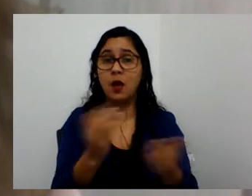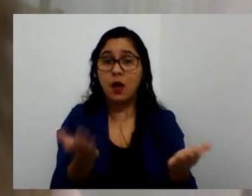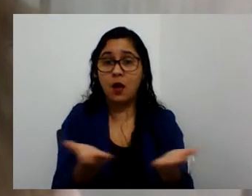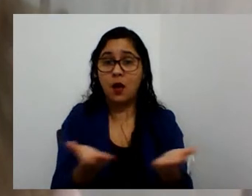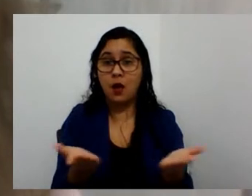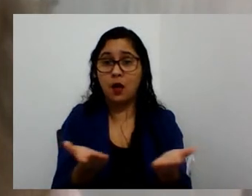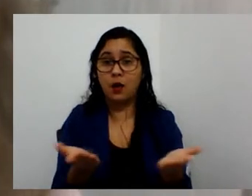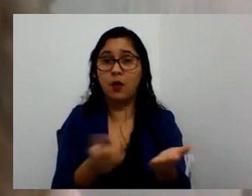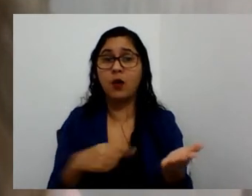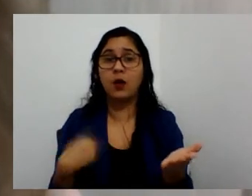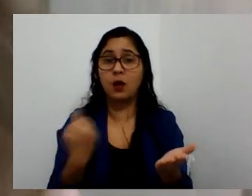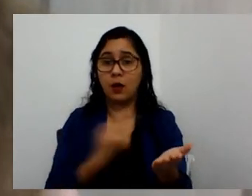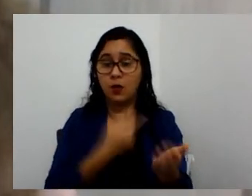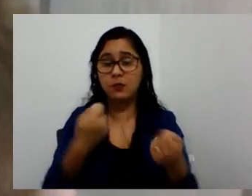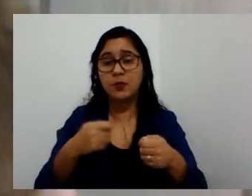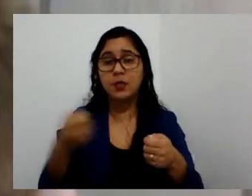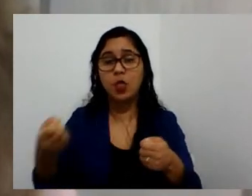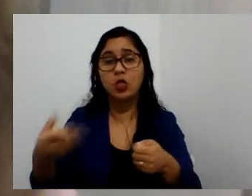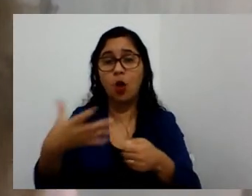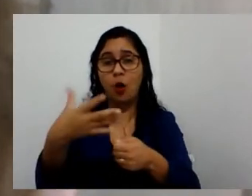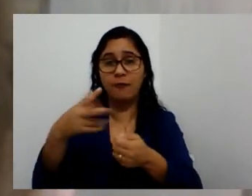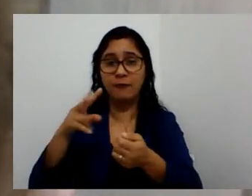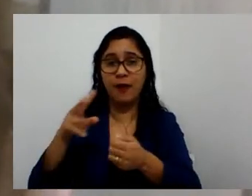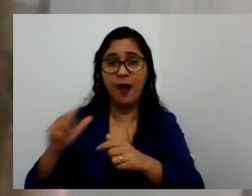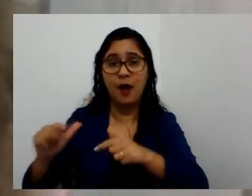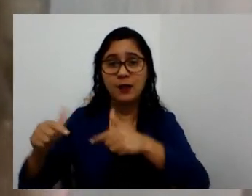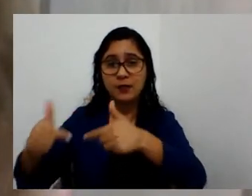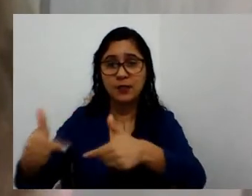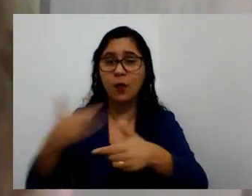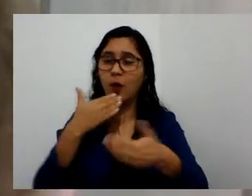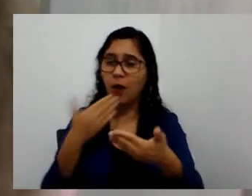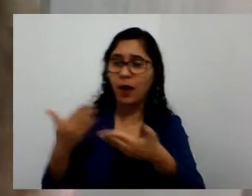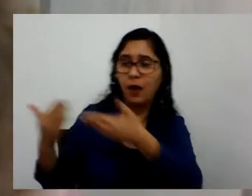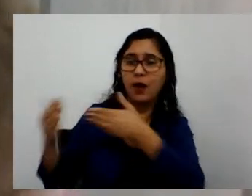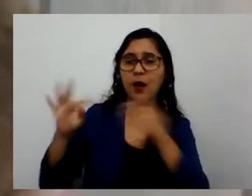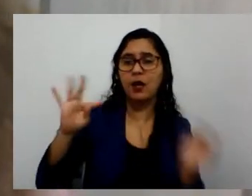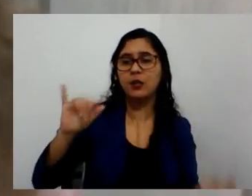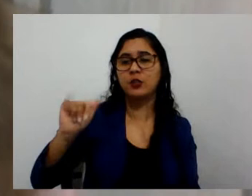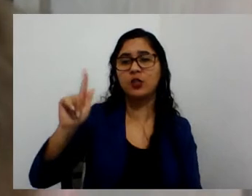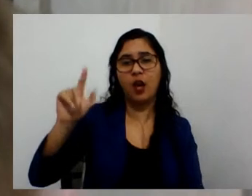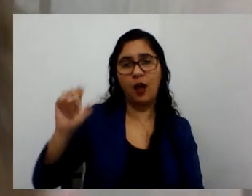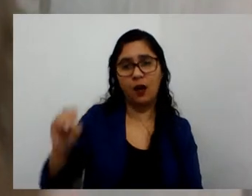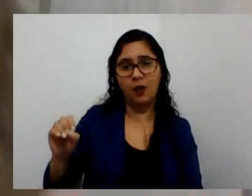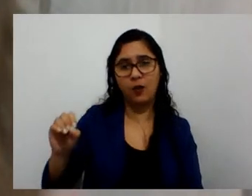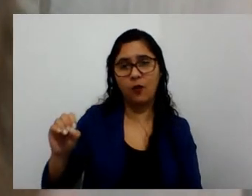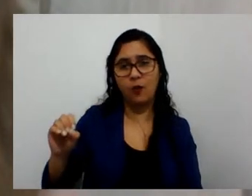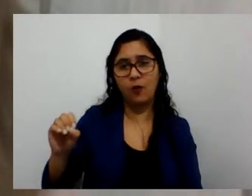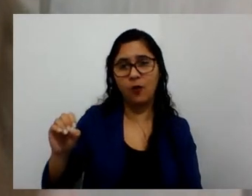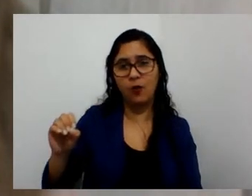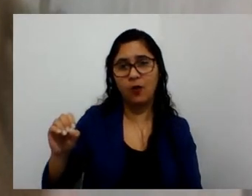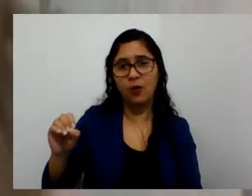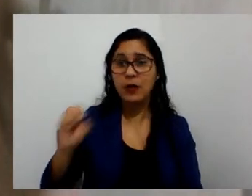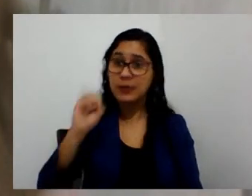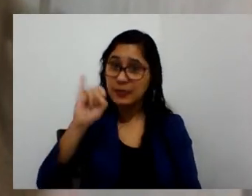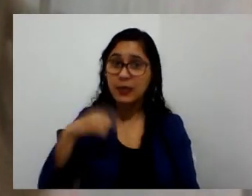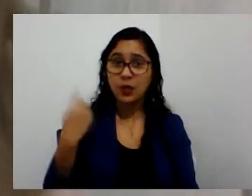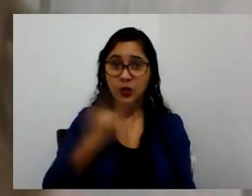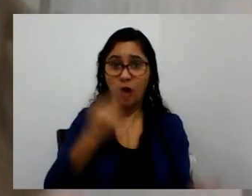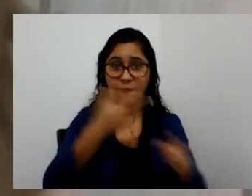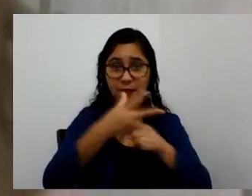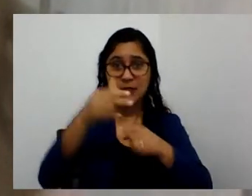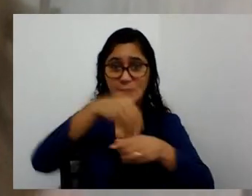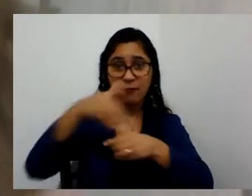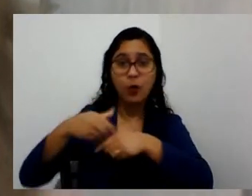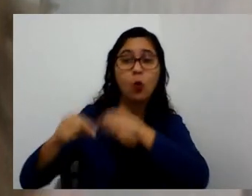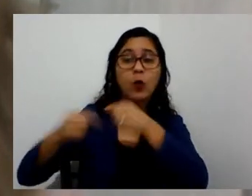tendo novas ações, e eu gostaria de colocar o Tiago para ele dizer para todos vocês, caso sejamos eleitos, as novas